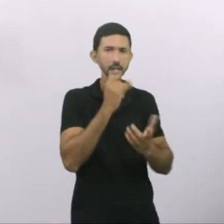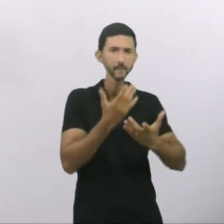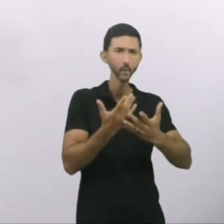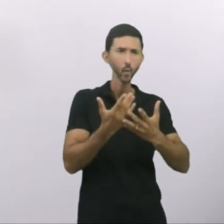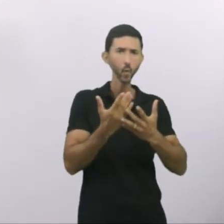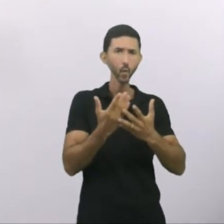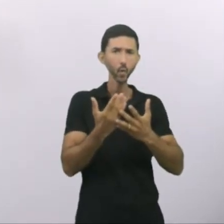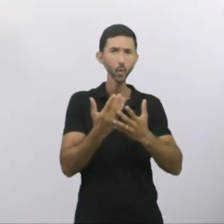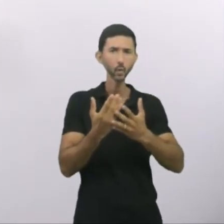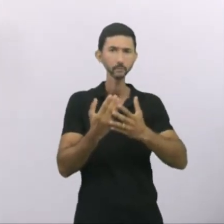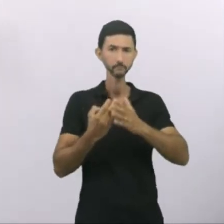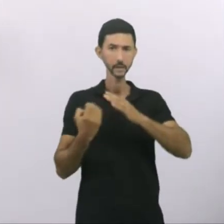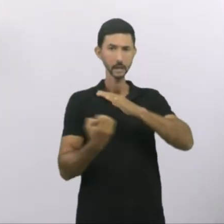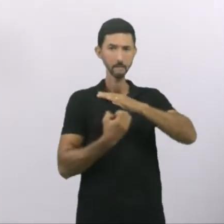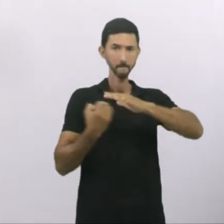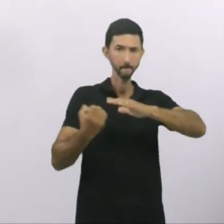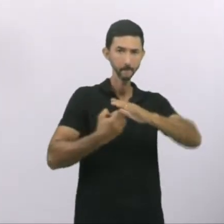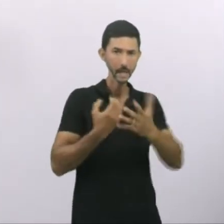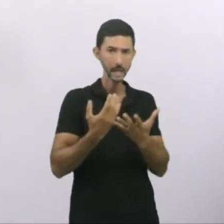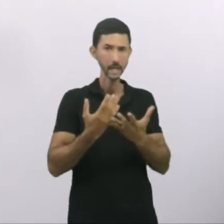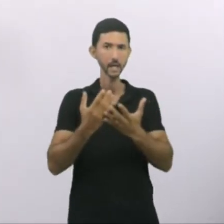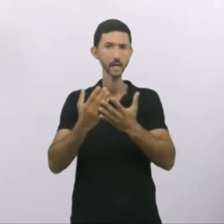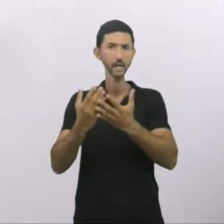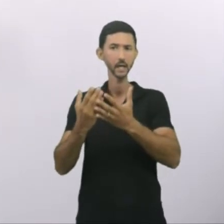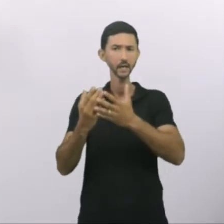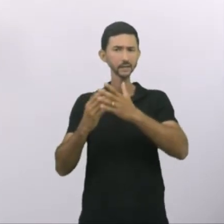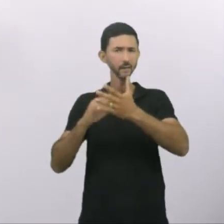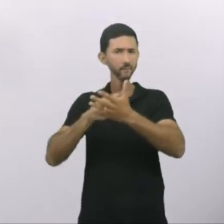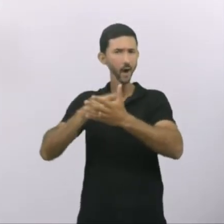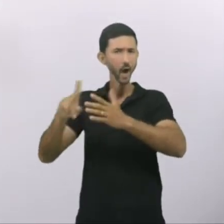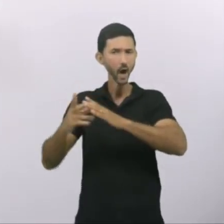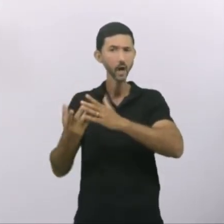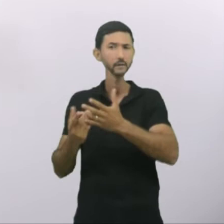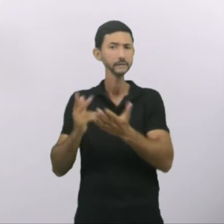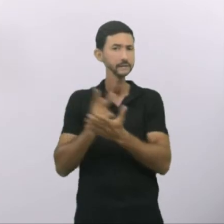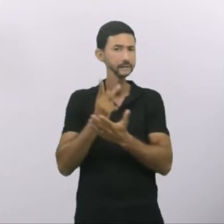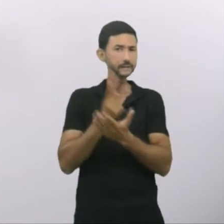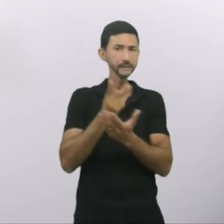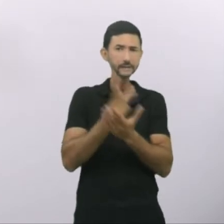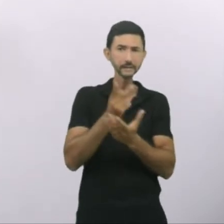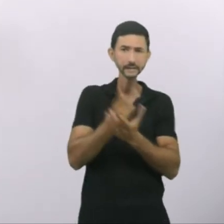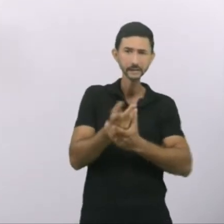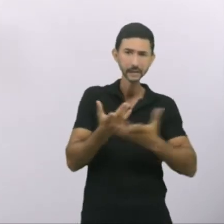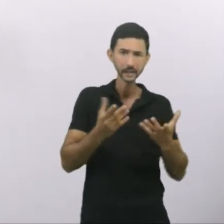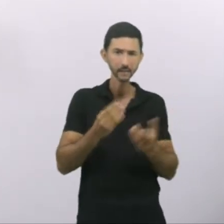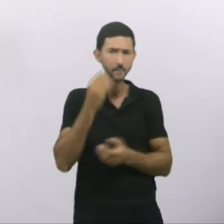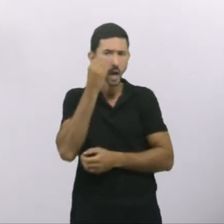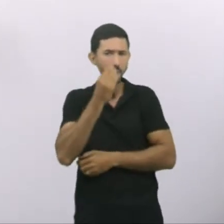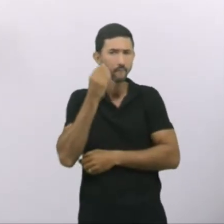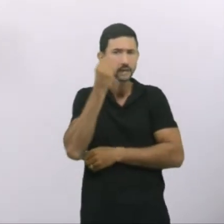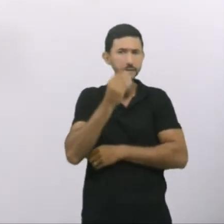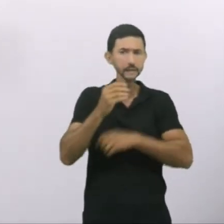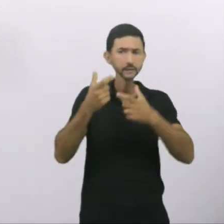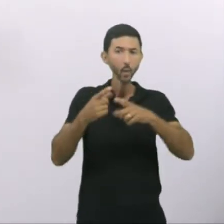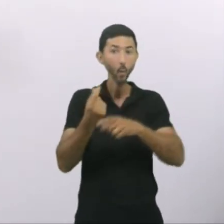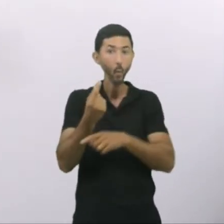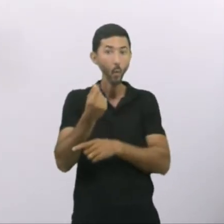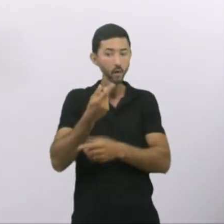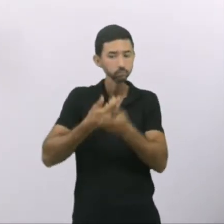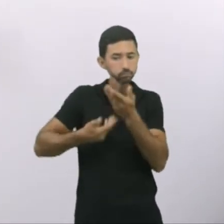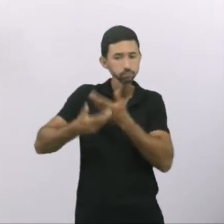grandes empresários, as grandes corporações estão constantemente fazendo avaliação de